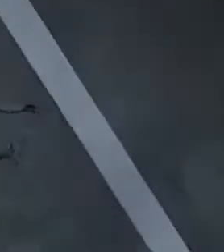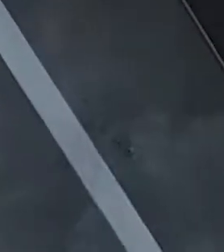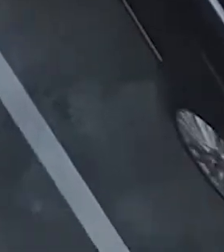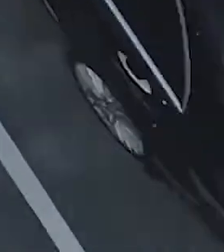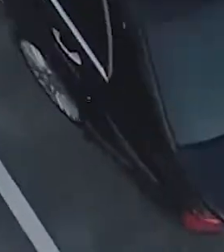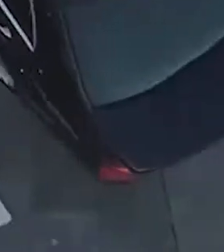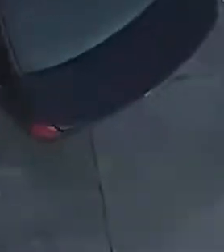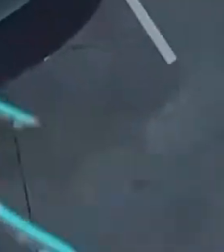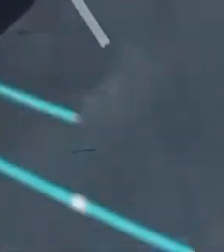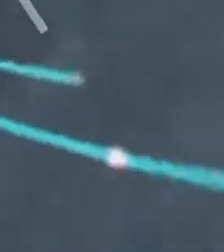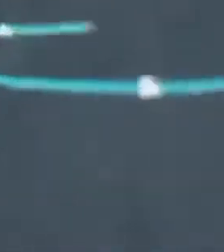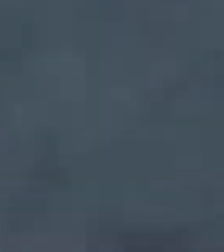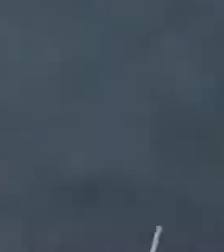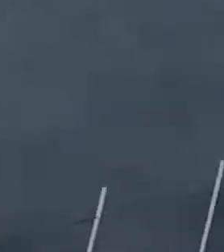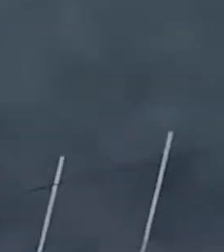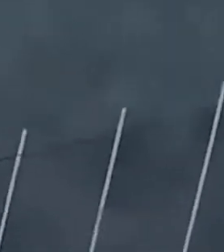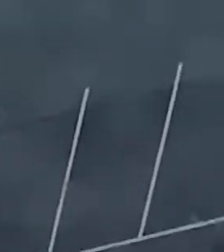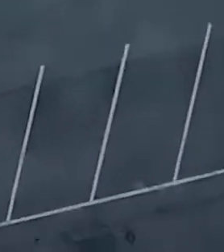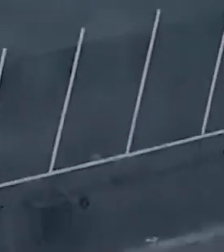Thank you.